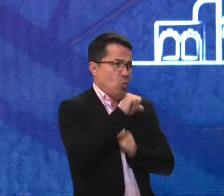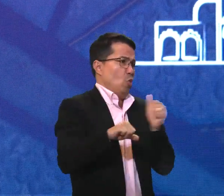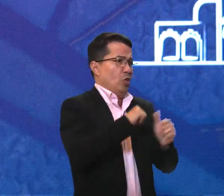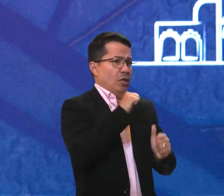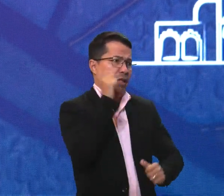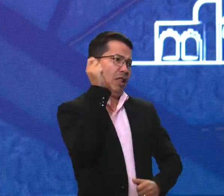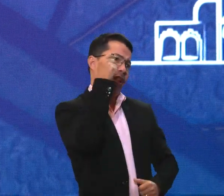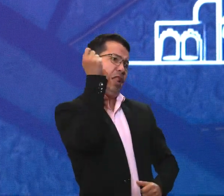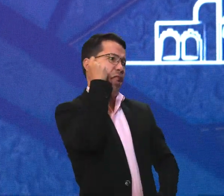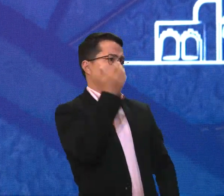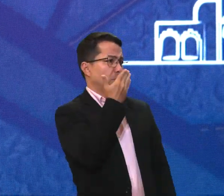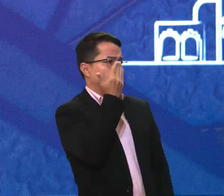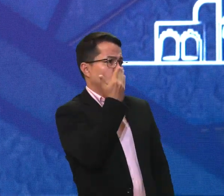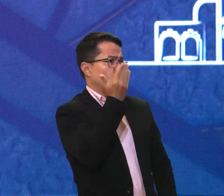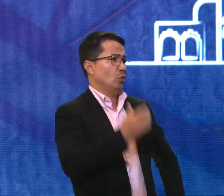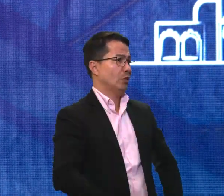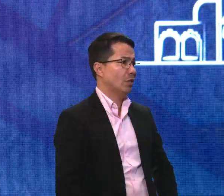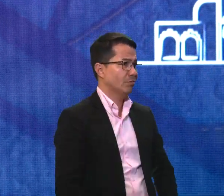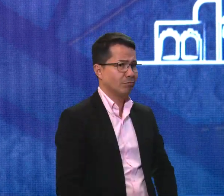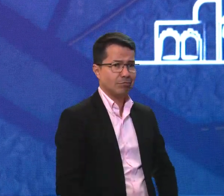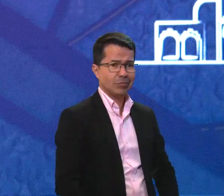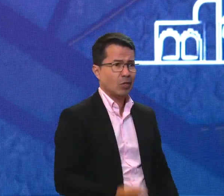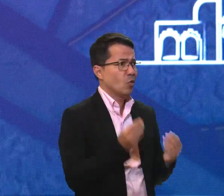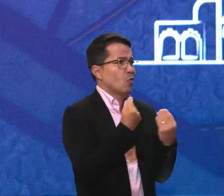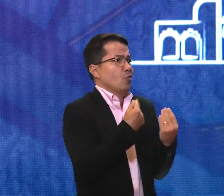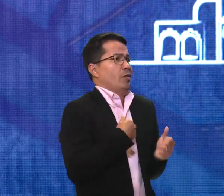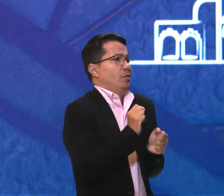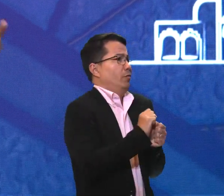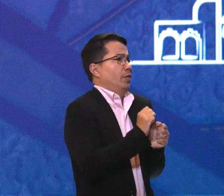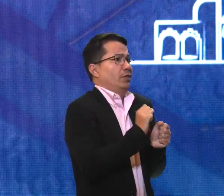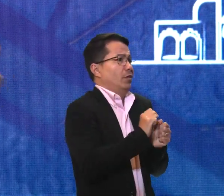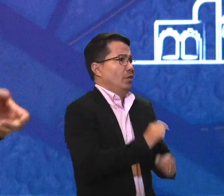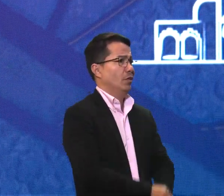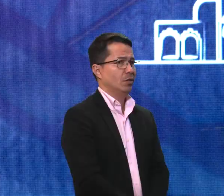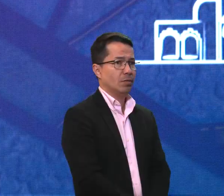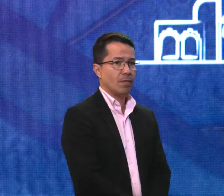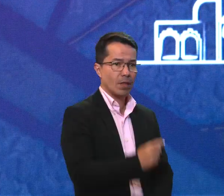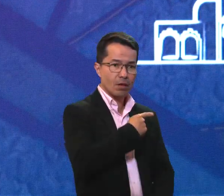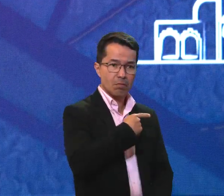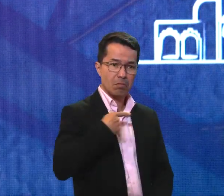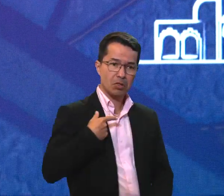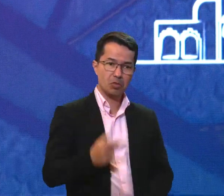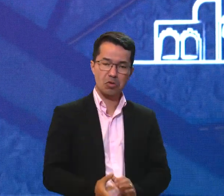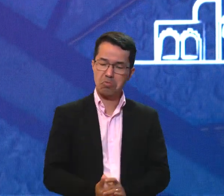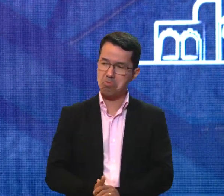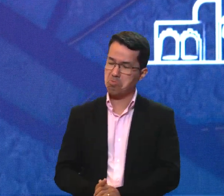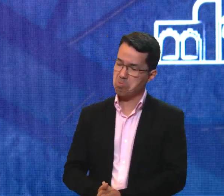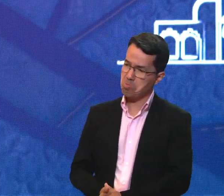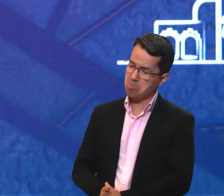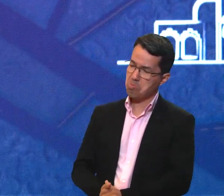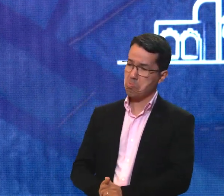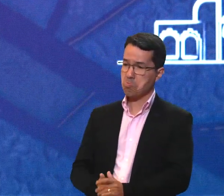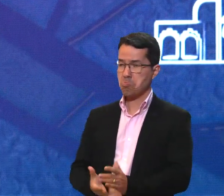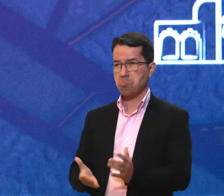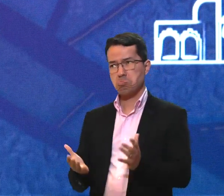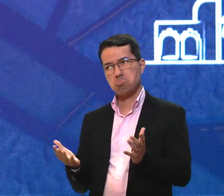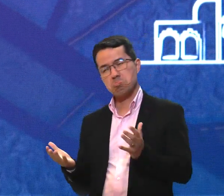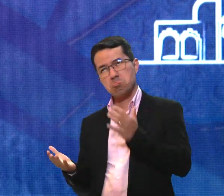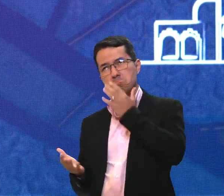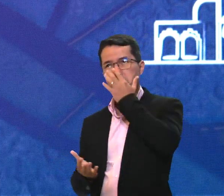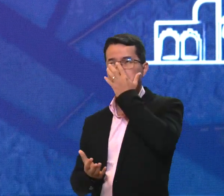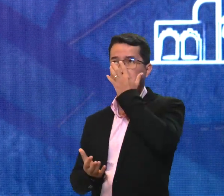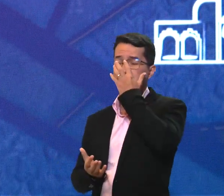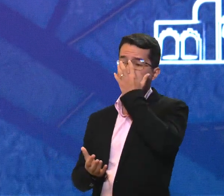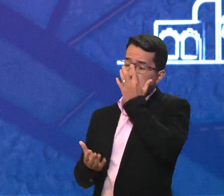programa. E o que eu faço? Ela perguntou para aquele seminarista. E ele